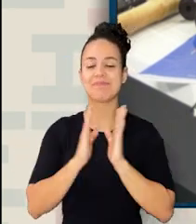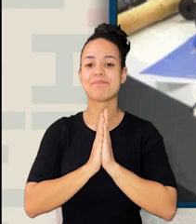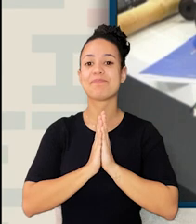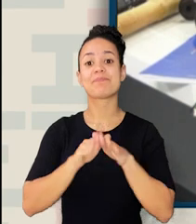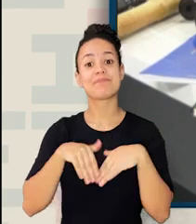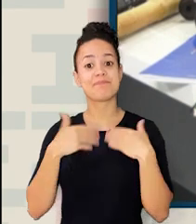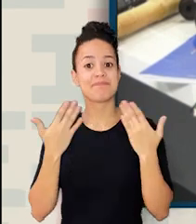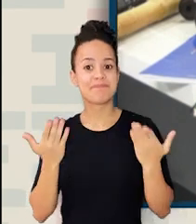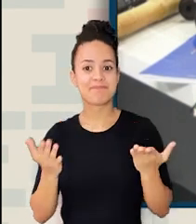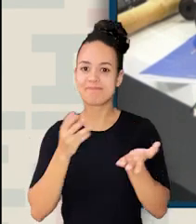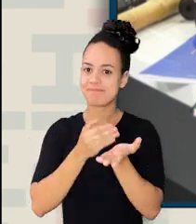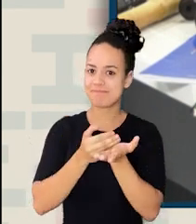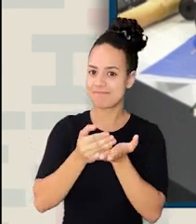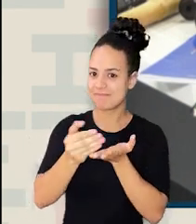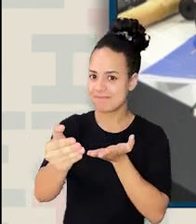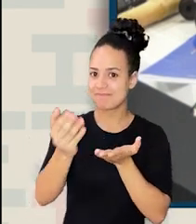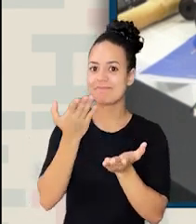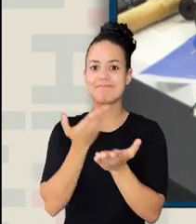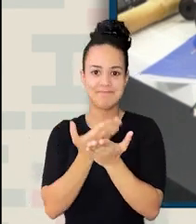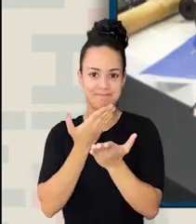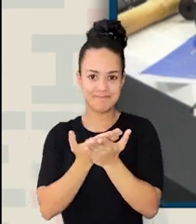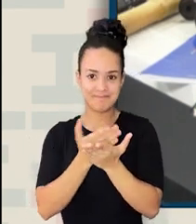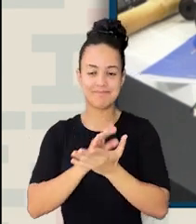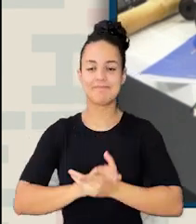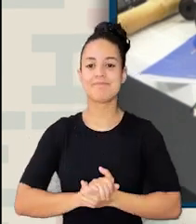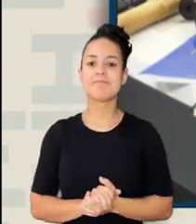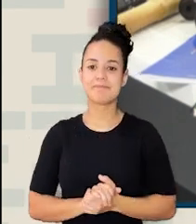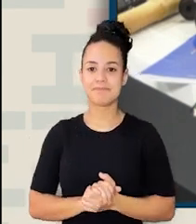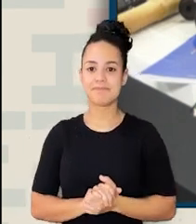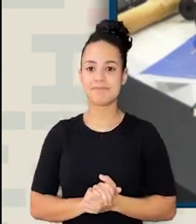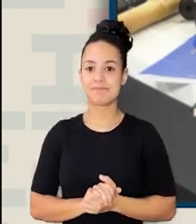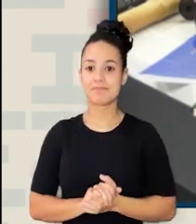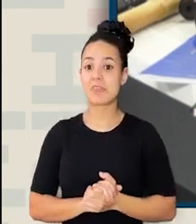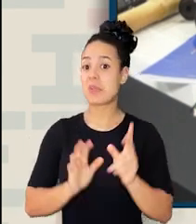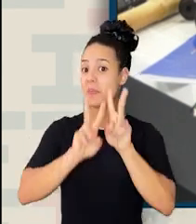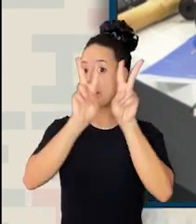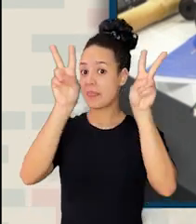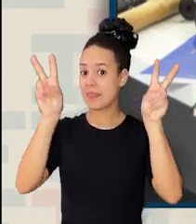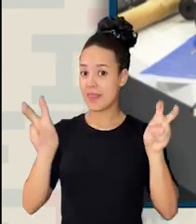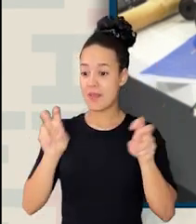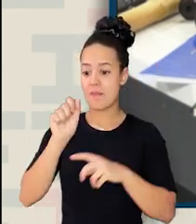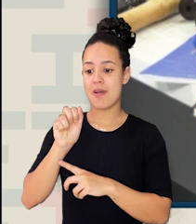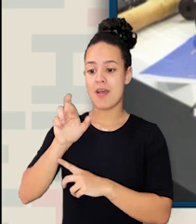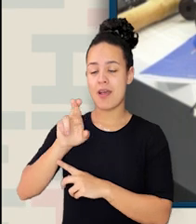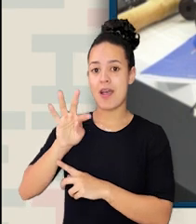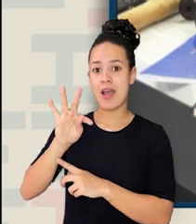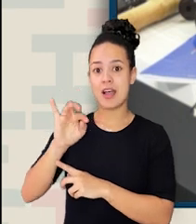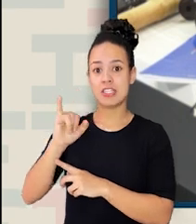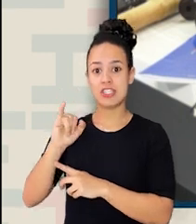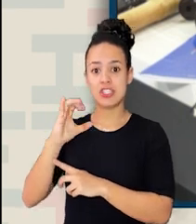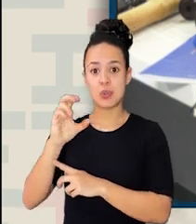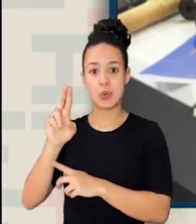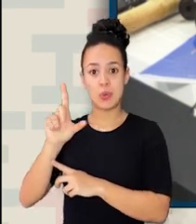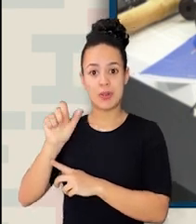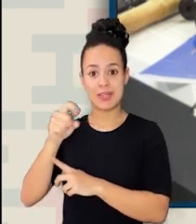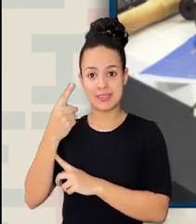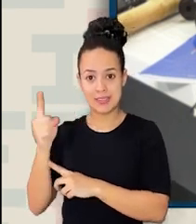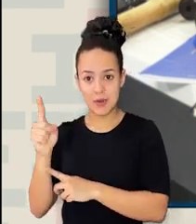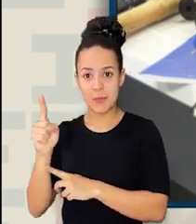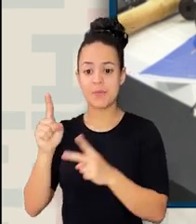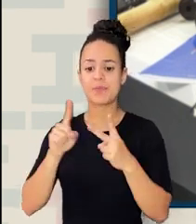Então, vamos começar a nossa aula falando sobre articulação e expressão,